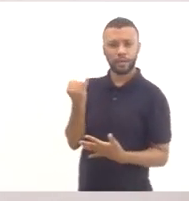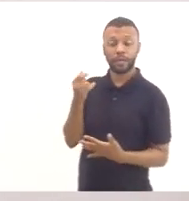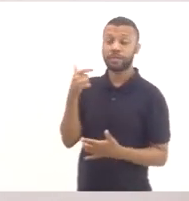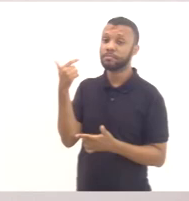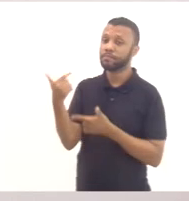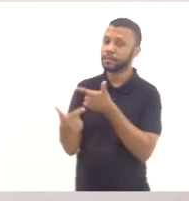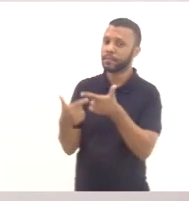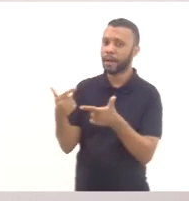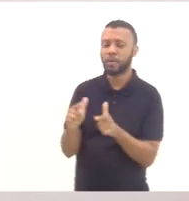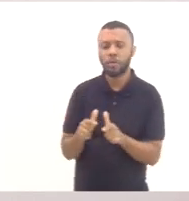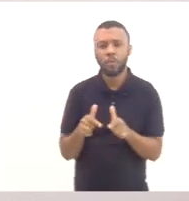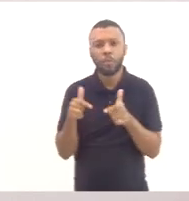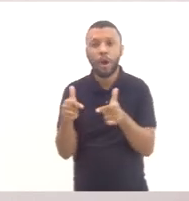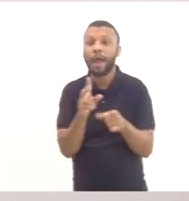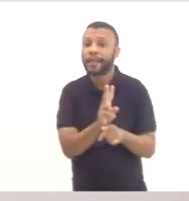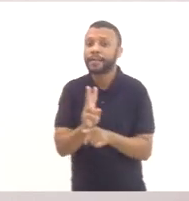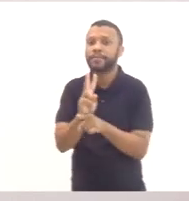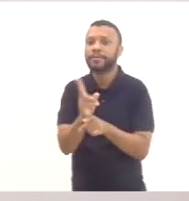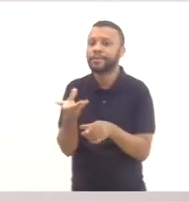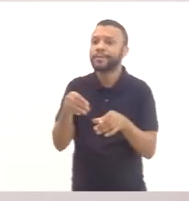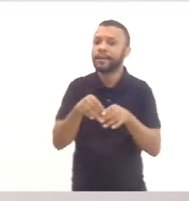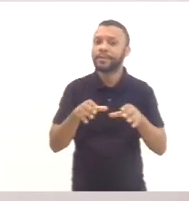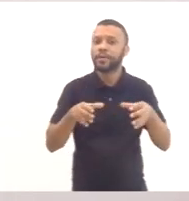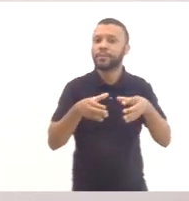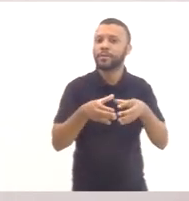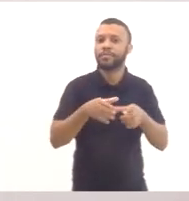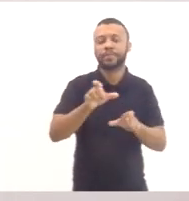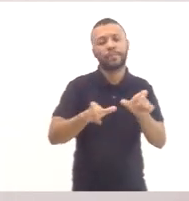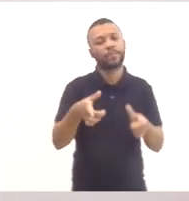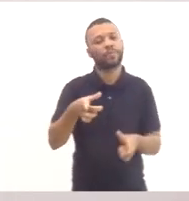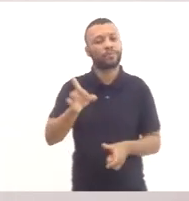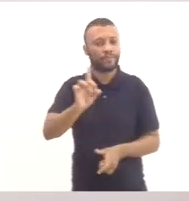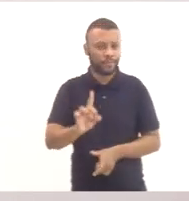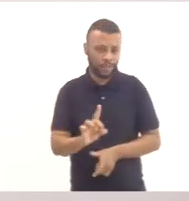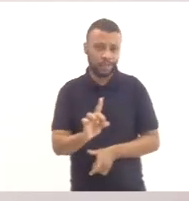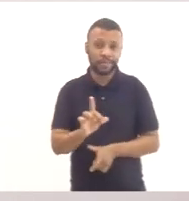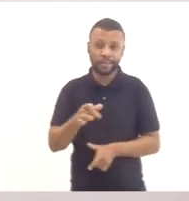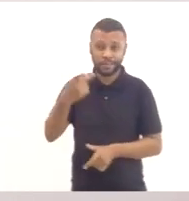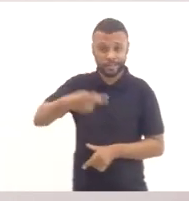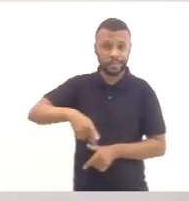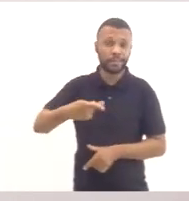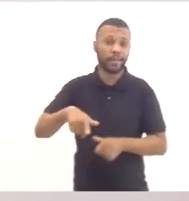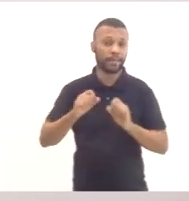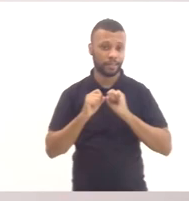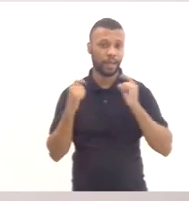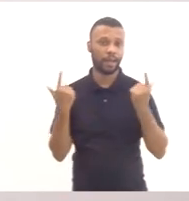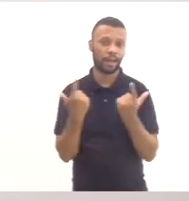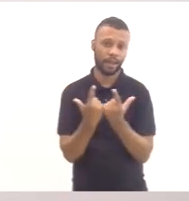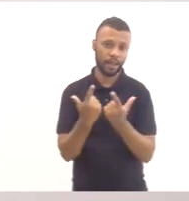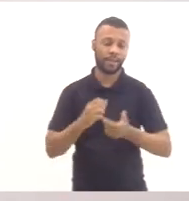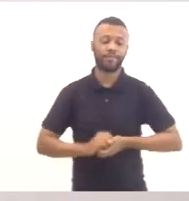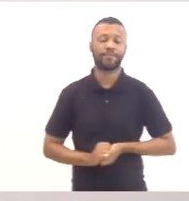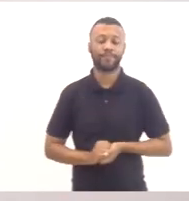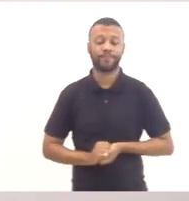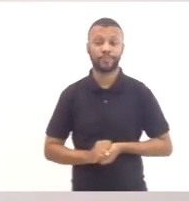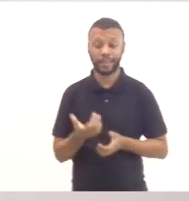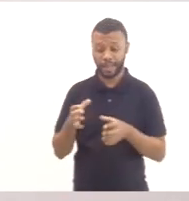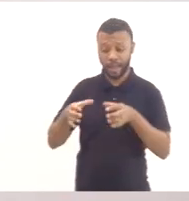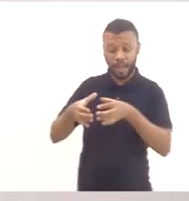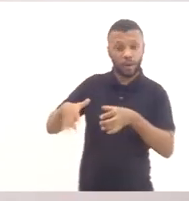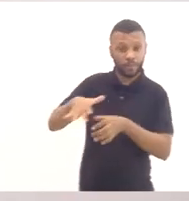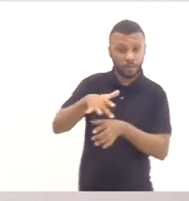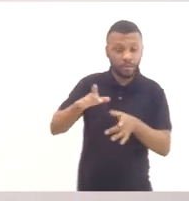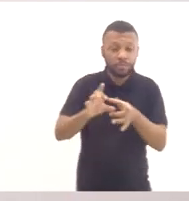e os atendimentos da Comissão da pessoa com deficiência que é feito por essa casa eu coloco a comissão à